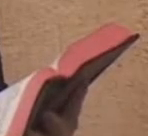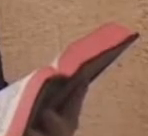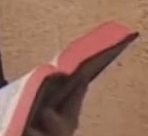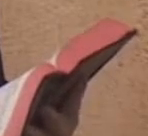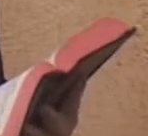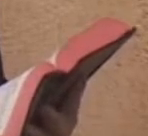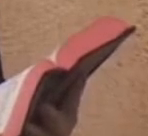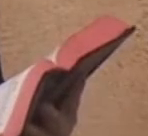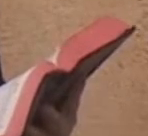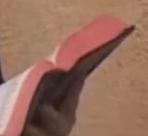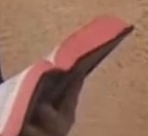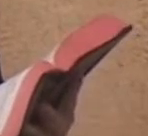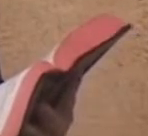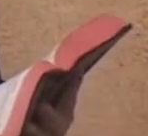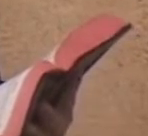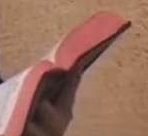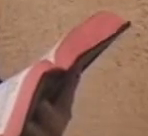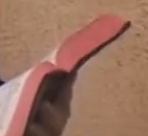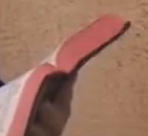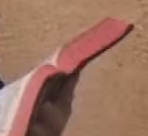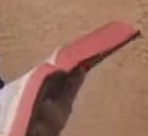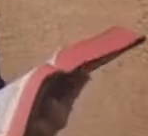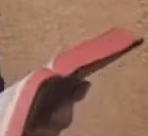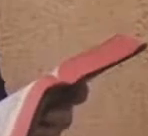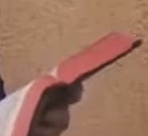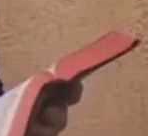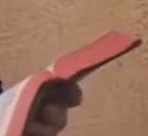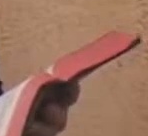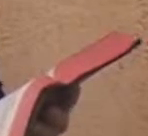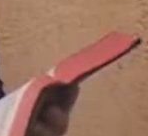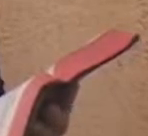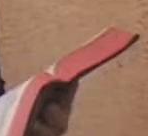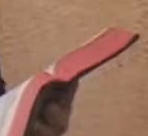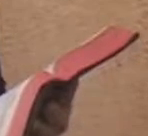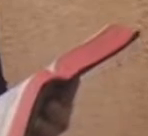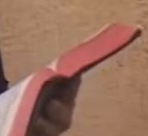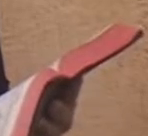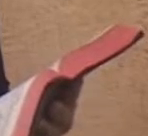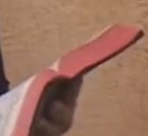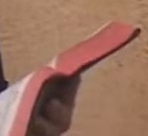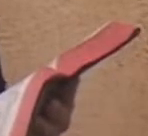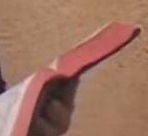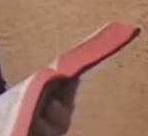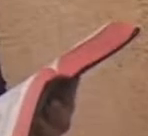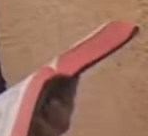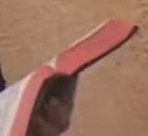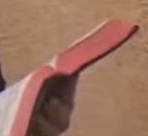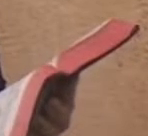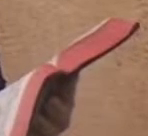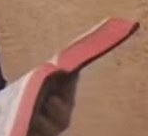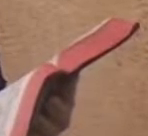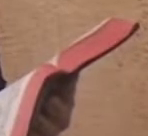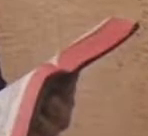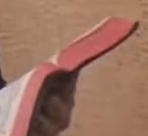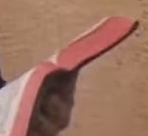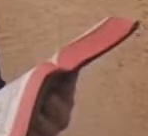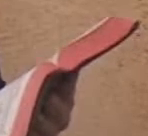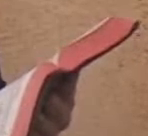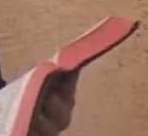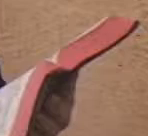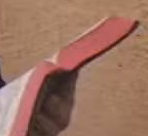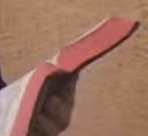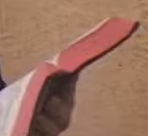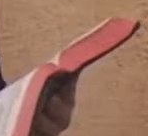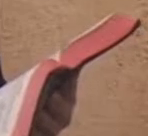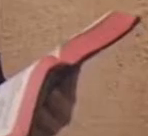Deus? Ou com a parábola o representaremos? É como um grão de mostarda, que quando se semeia